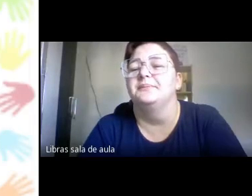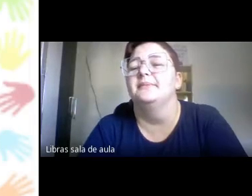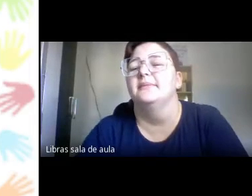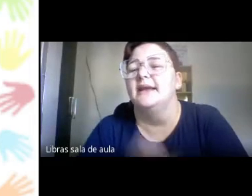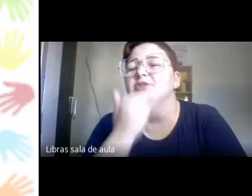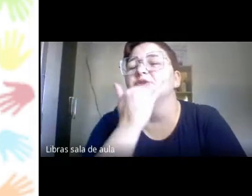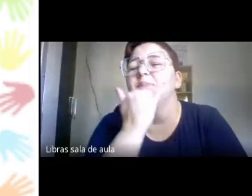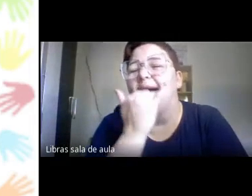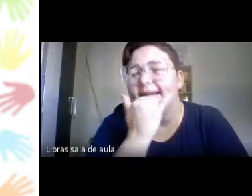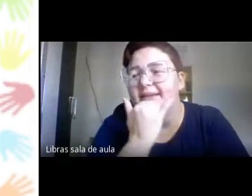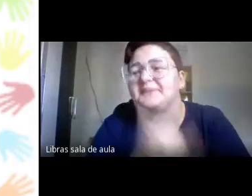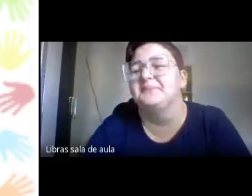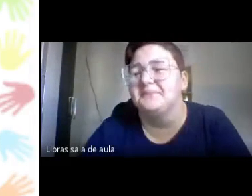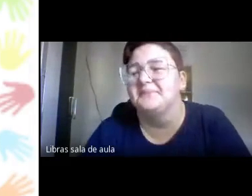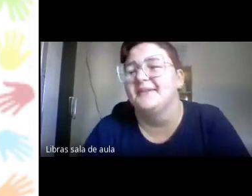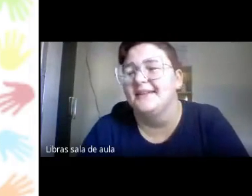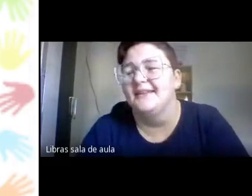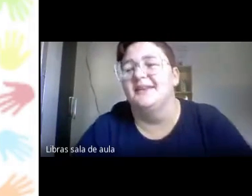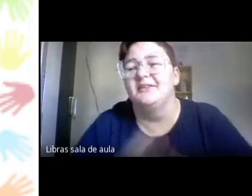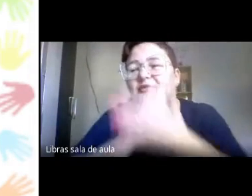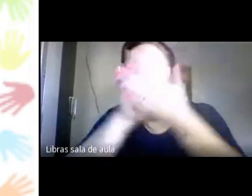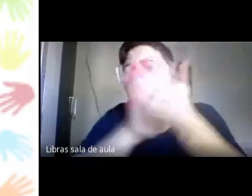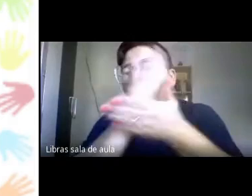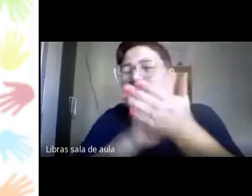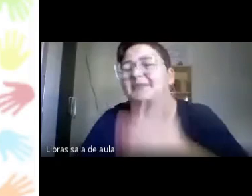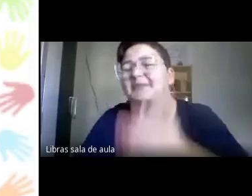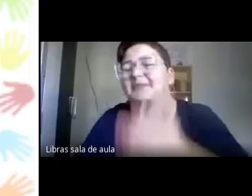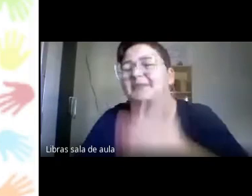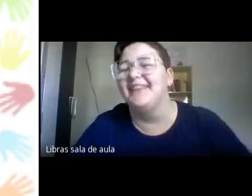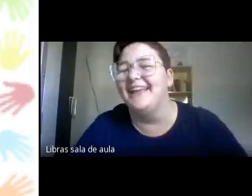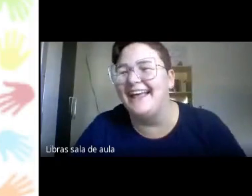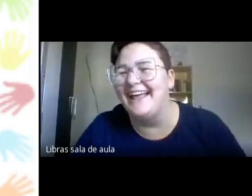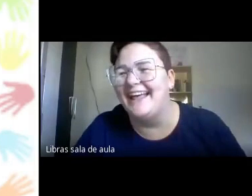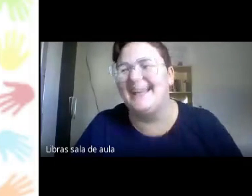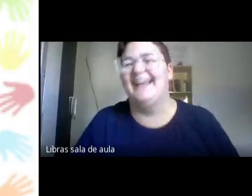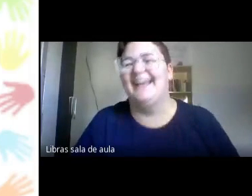Desculpa. Tá desculpada. Não foi nada.